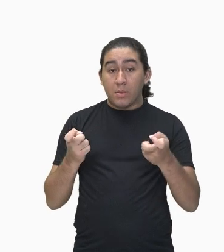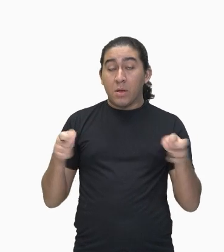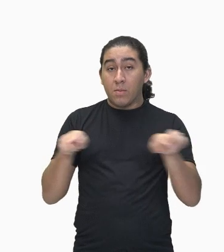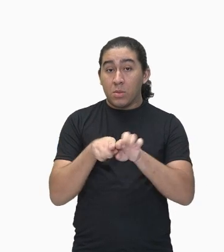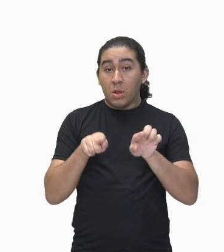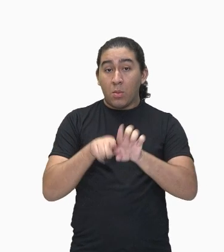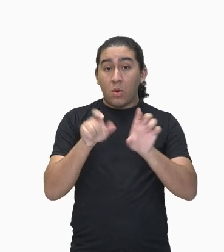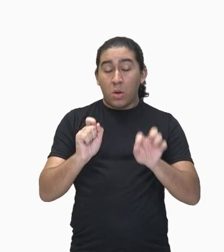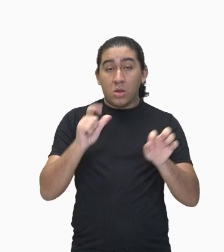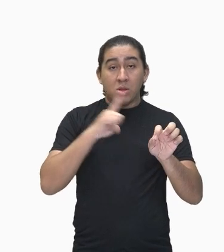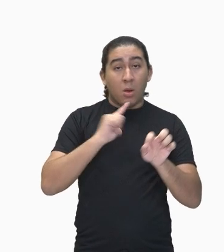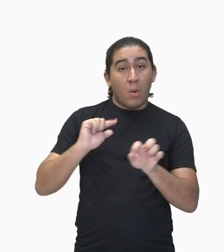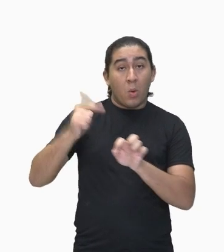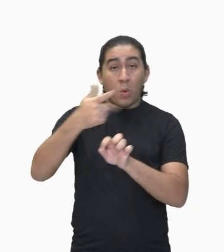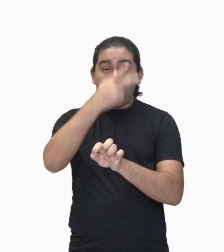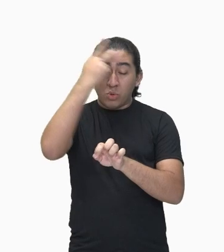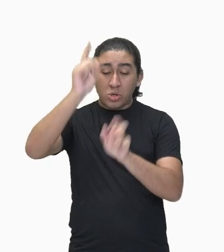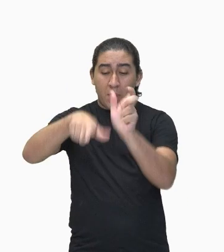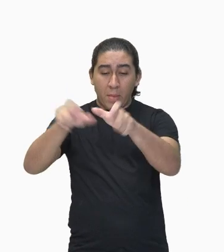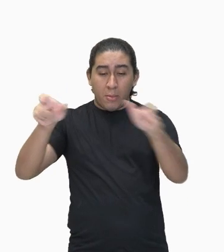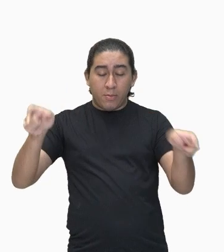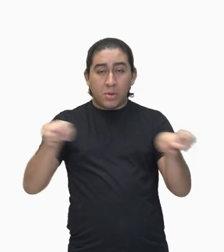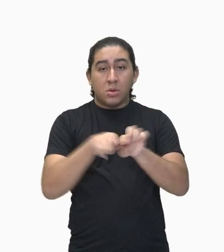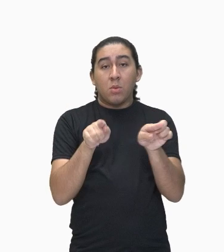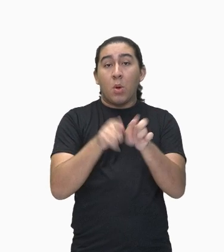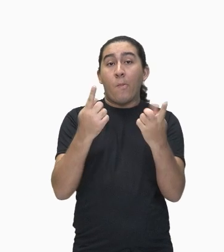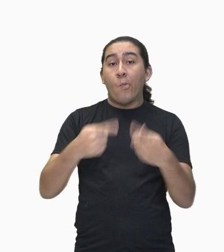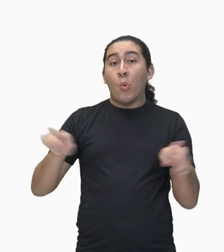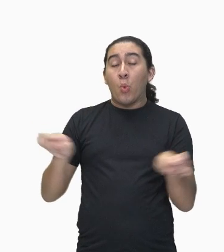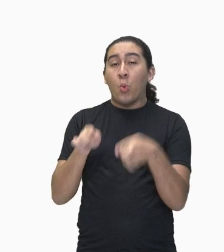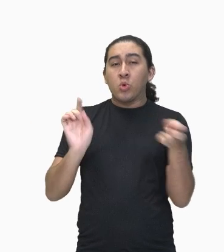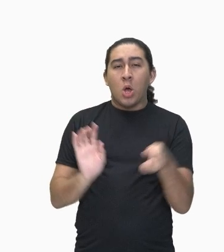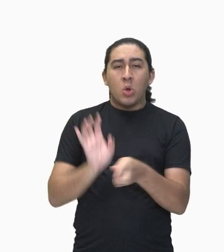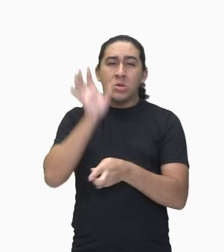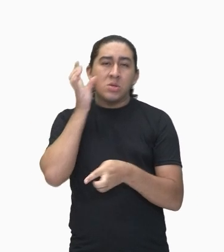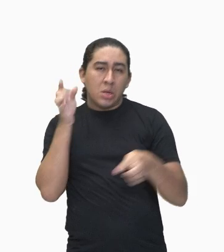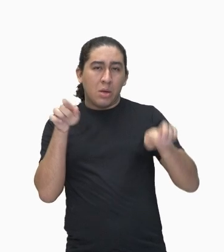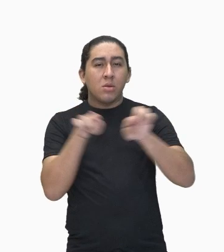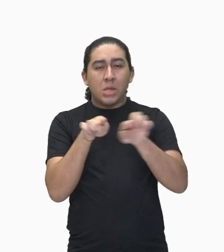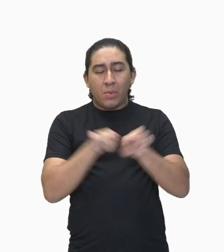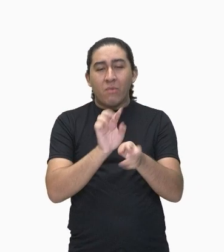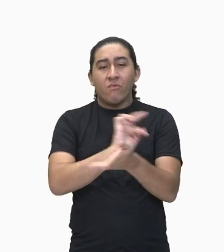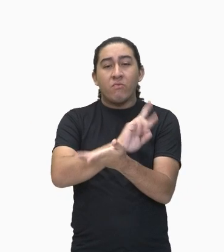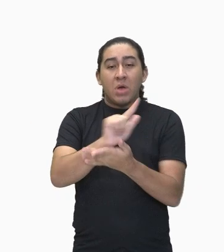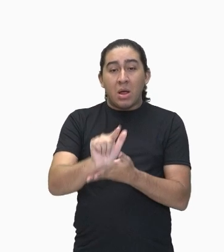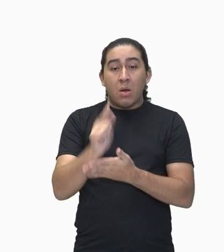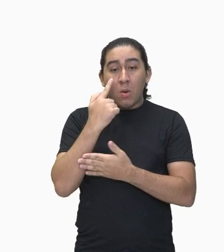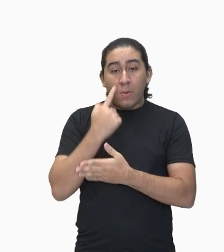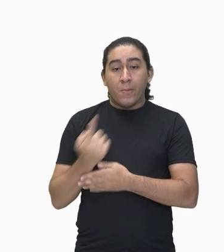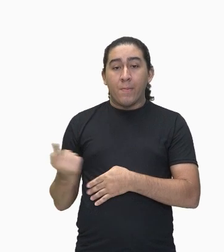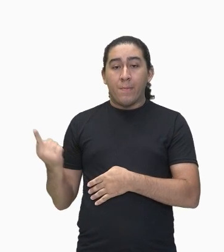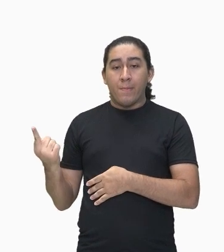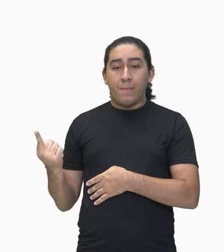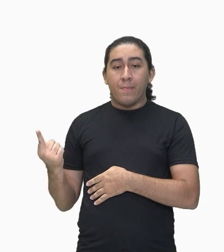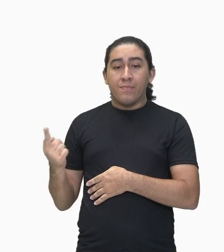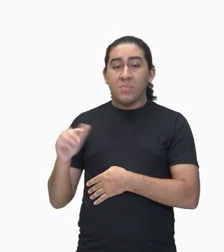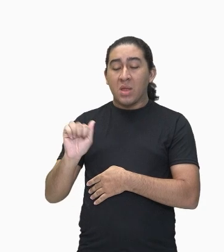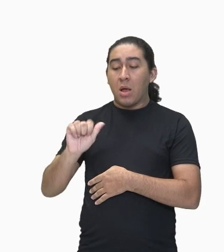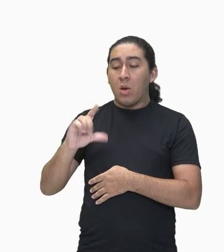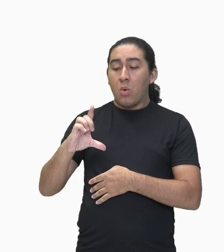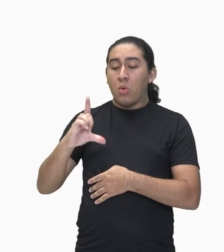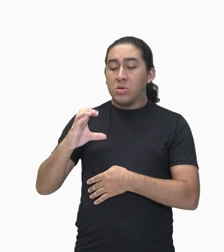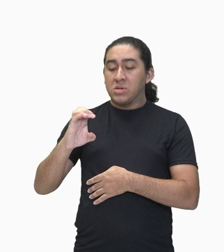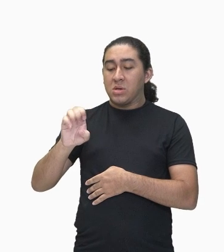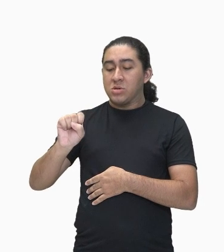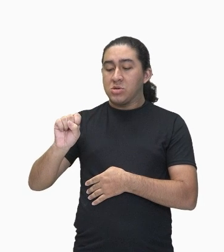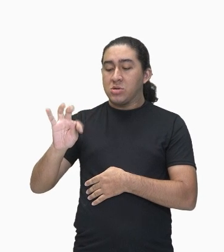destreza toco a sanfoninha, que inveja até que tem o próprio Alceste. Alceste é um outro